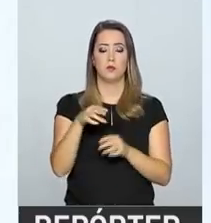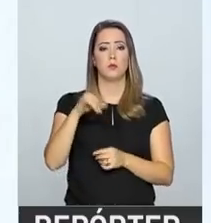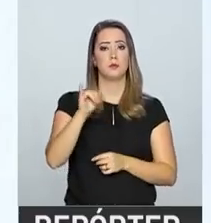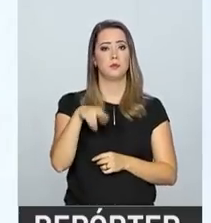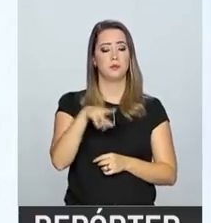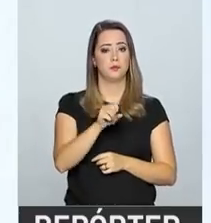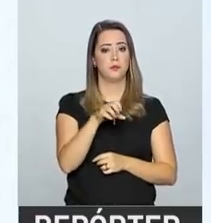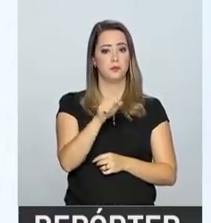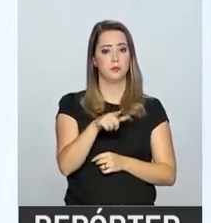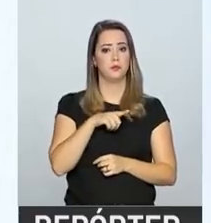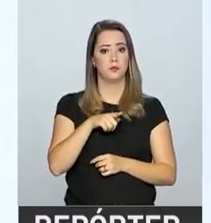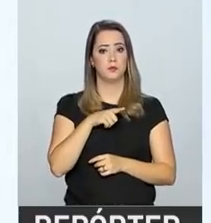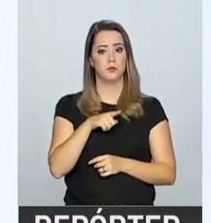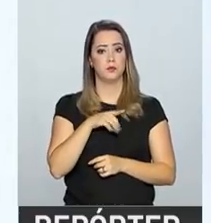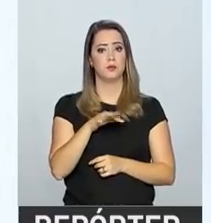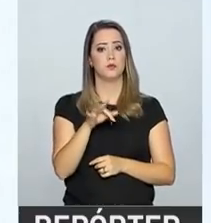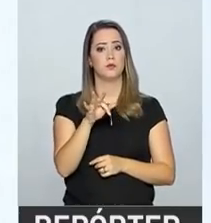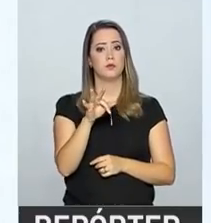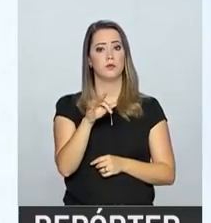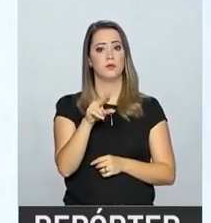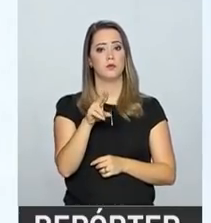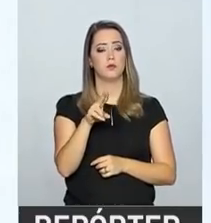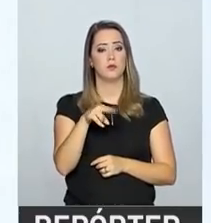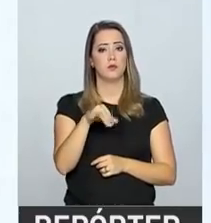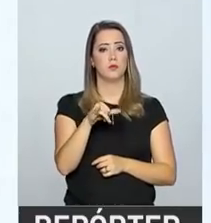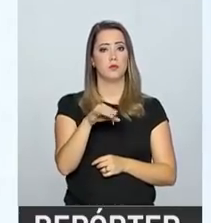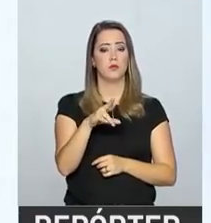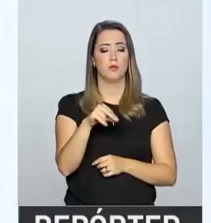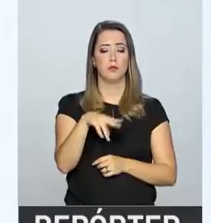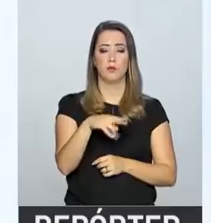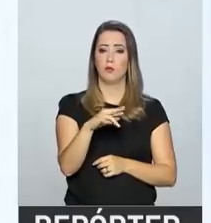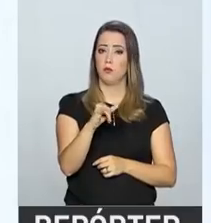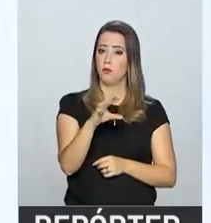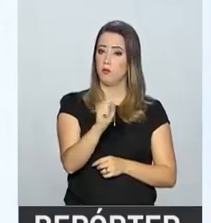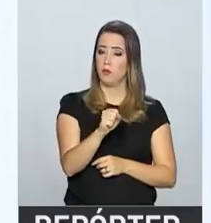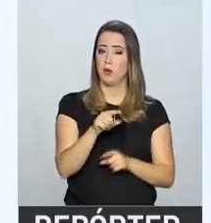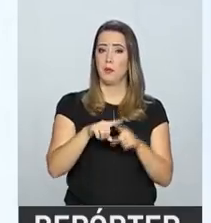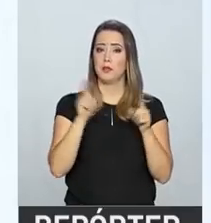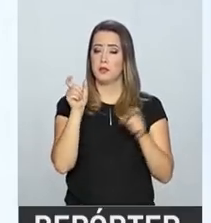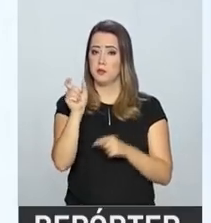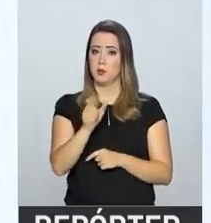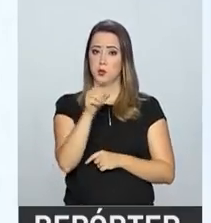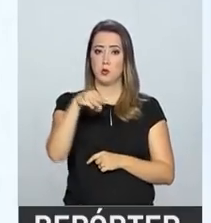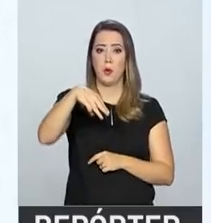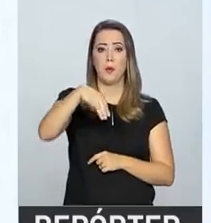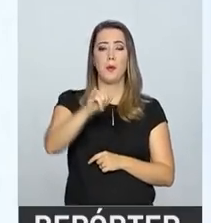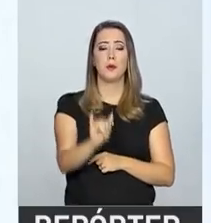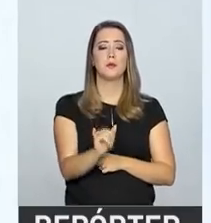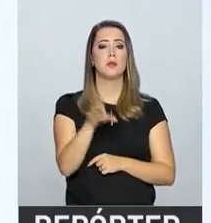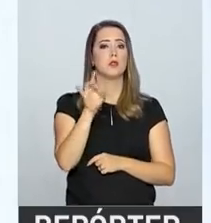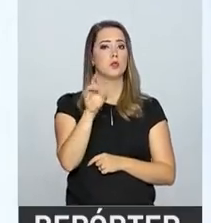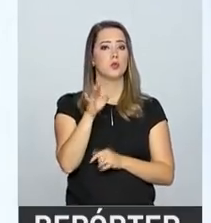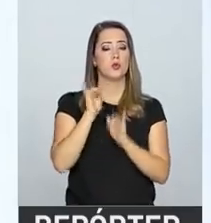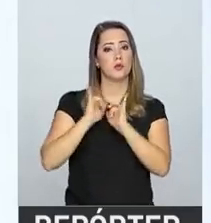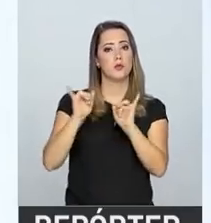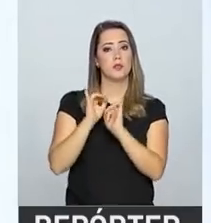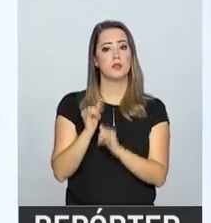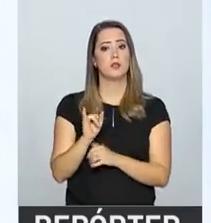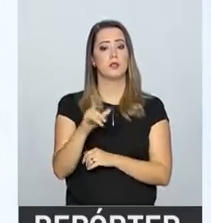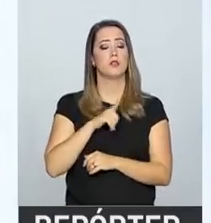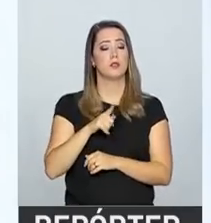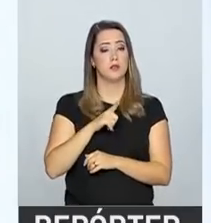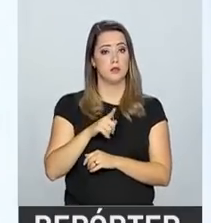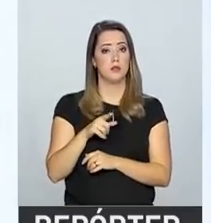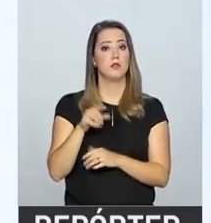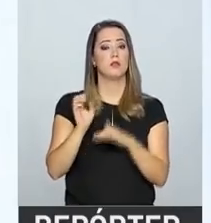que tenham funcionários já os microempreendedores individuais só precisam fazer a declaração se